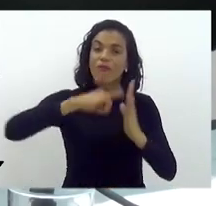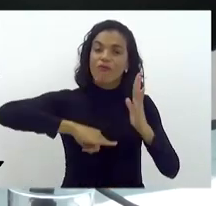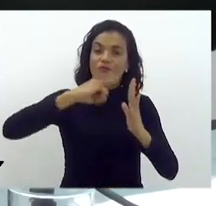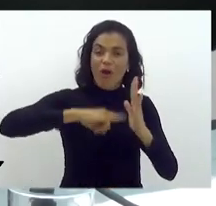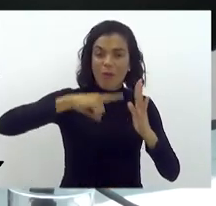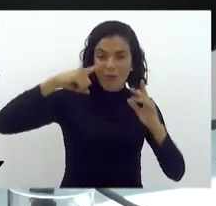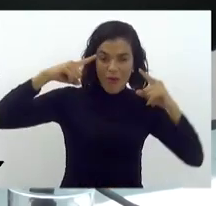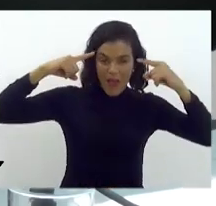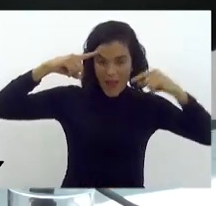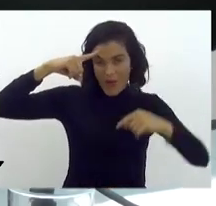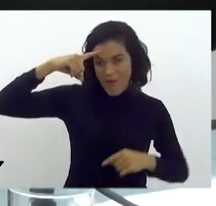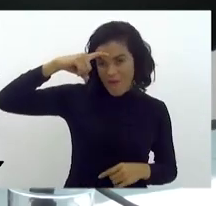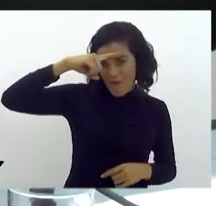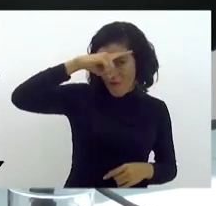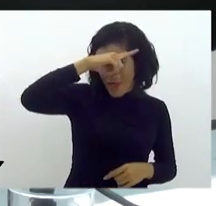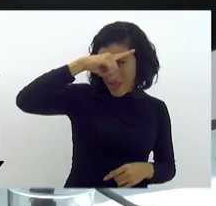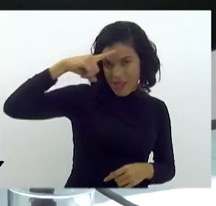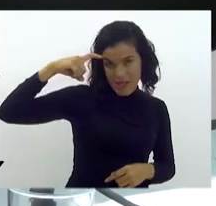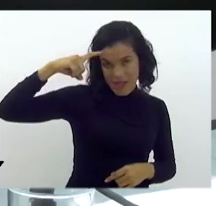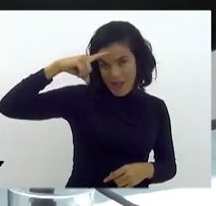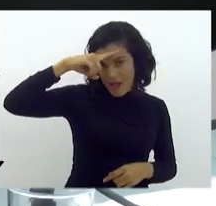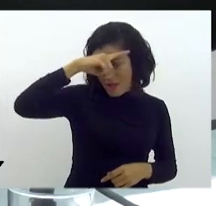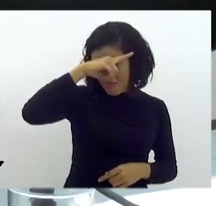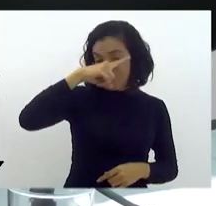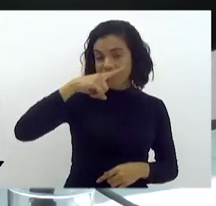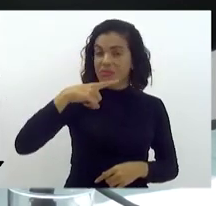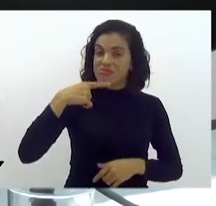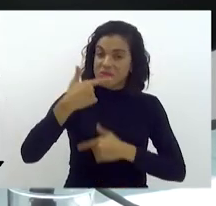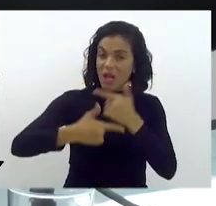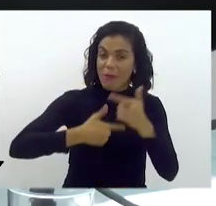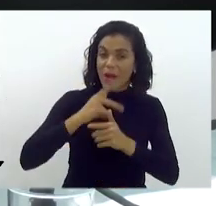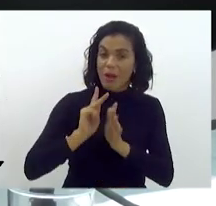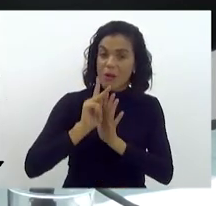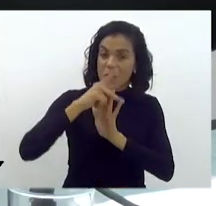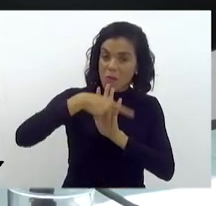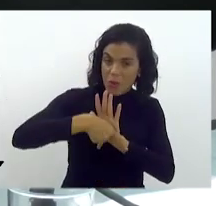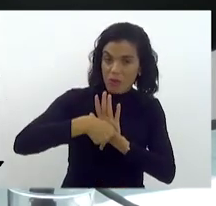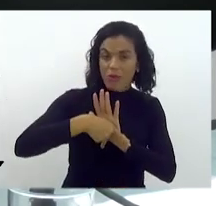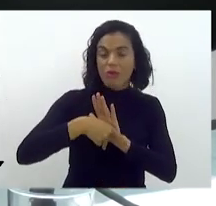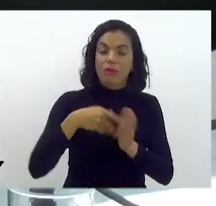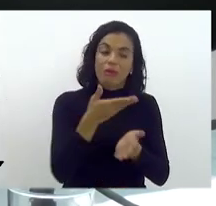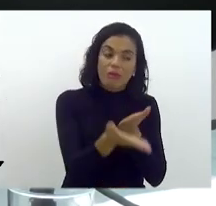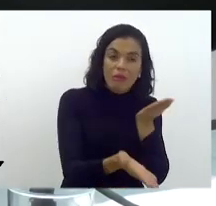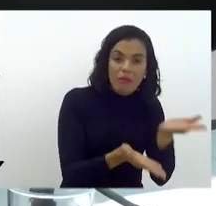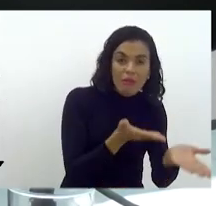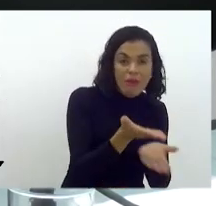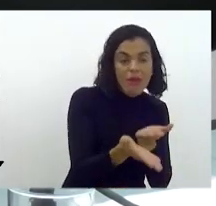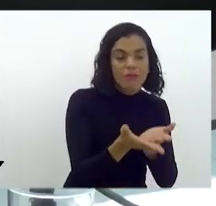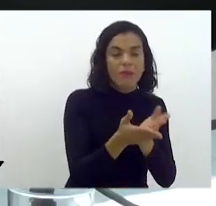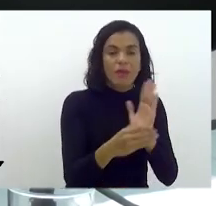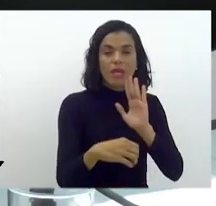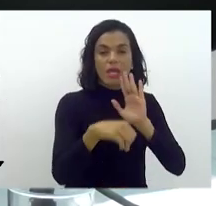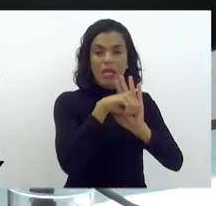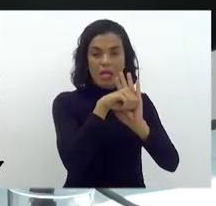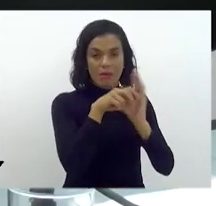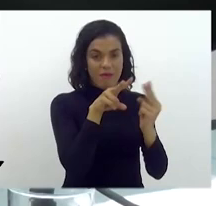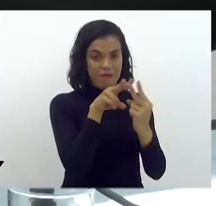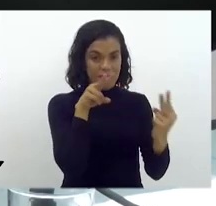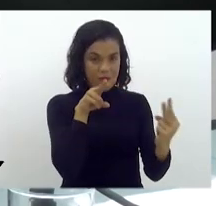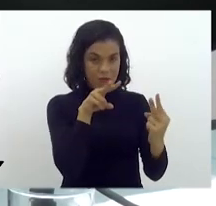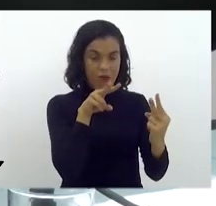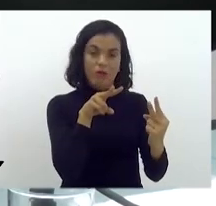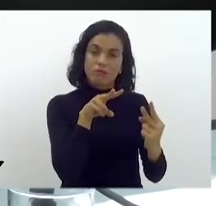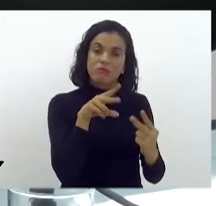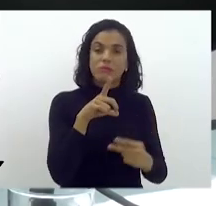o perigo a gente trabalhar também um protocolo de atendimento nos crimes virtuais